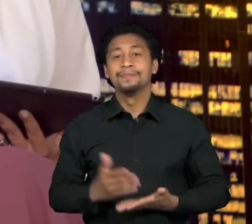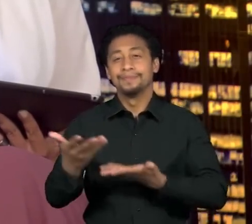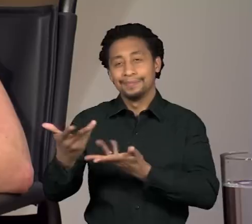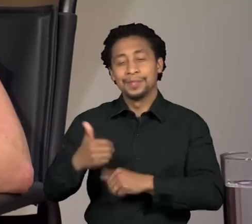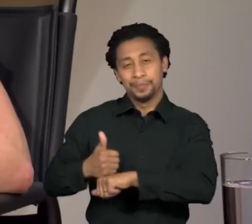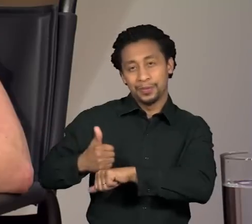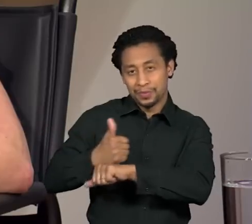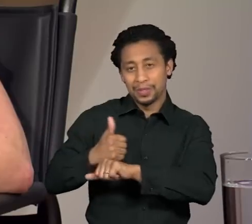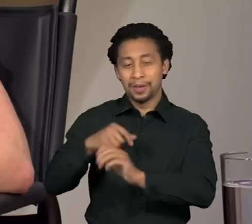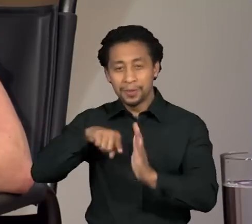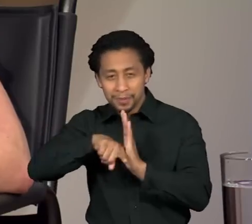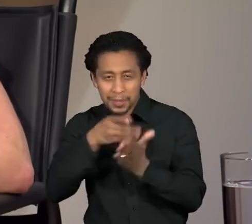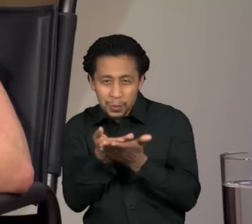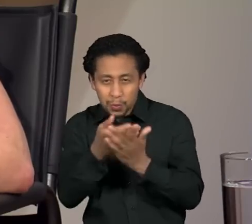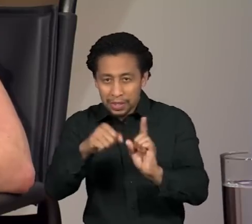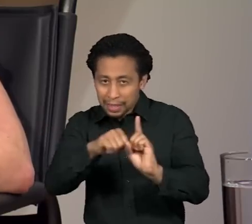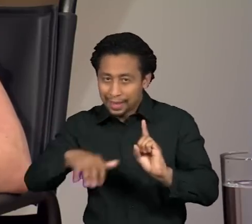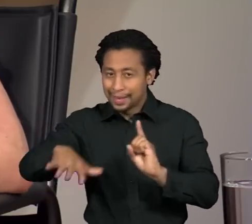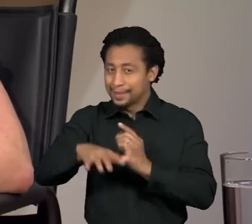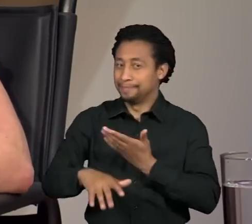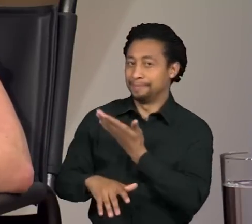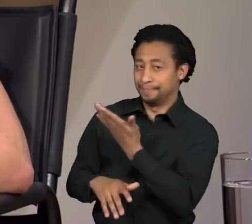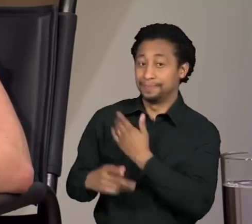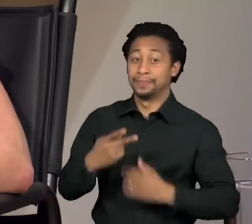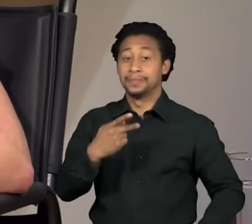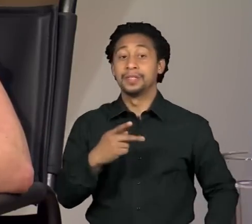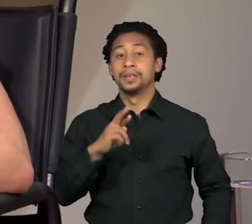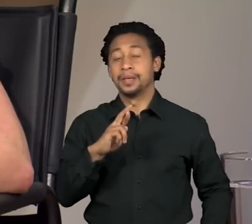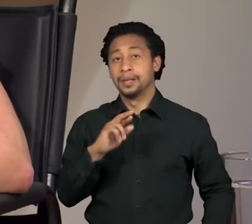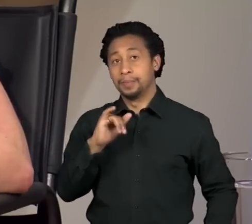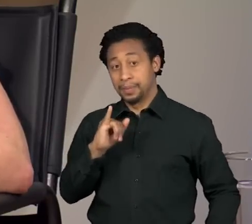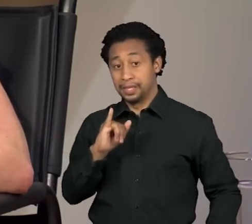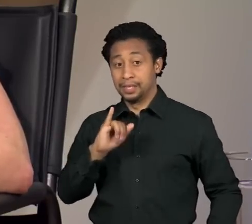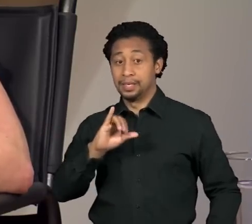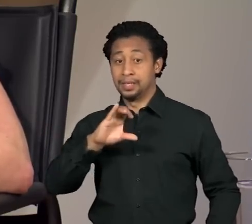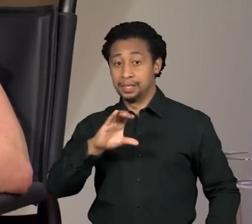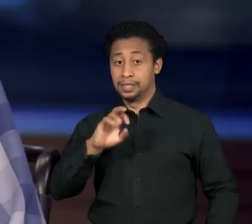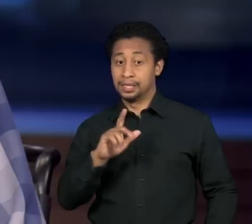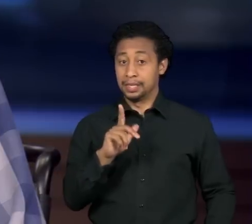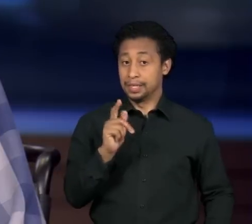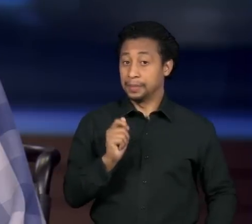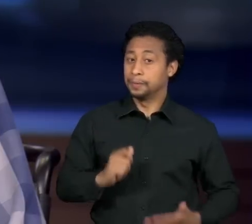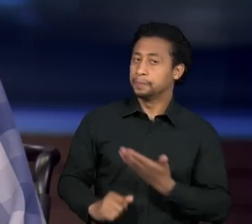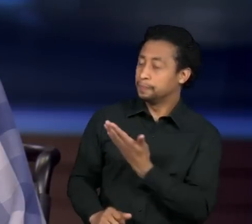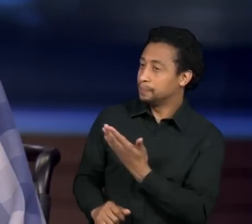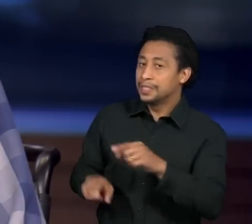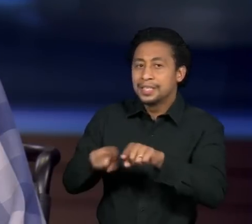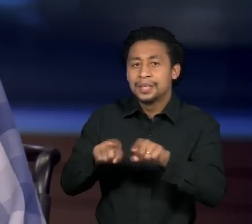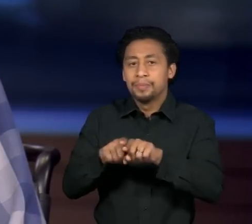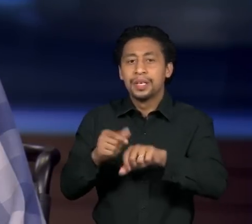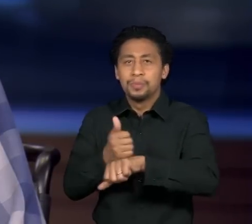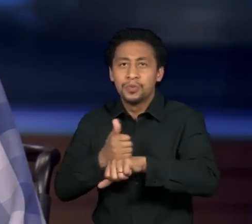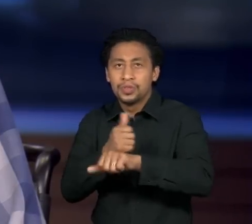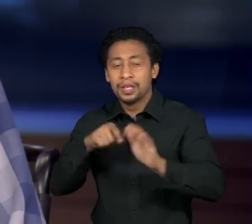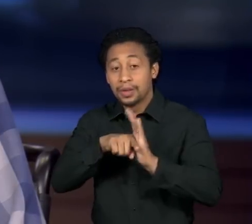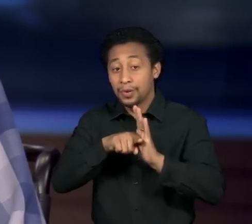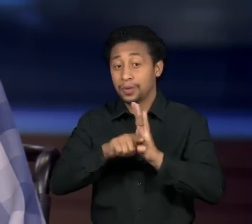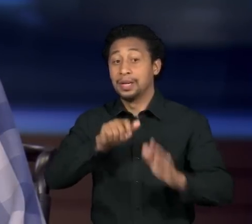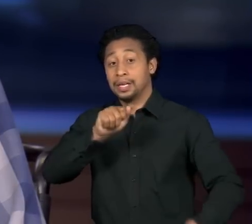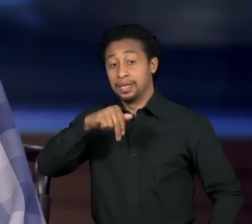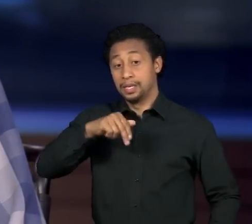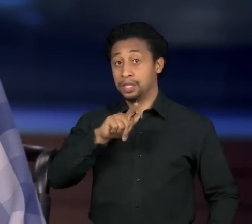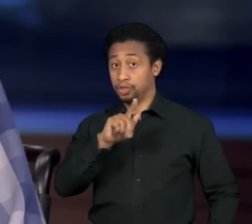Cristina Pesequilo, professora de Relações Internacionais da Universidade Federal de São Paulo, e o historiador Ângelo Segrillo, professor